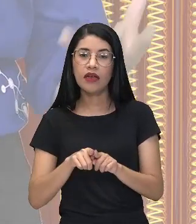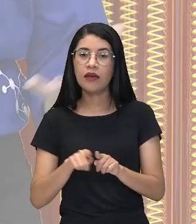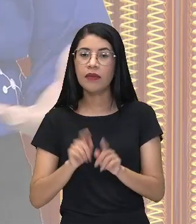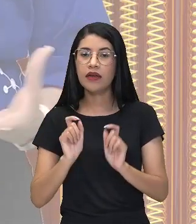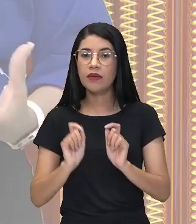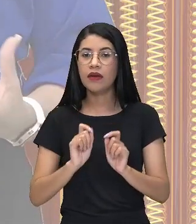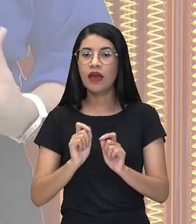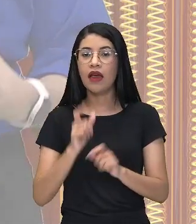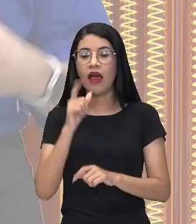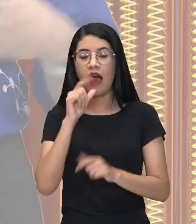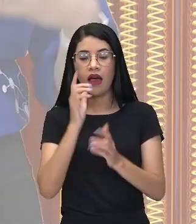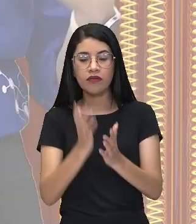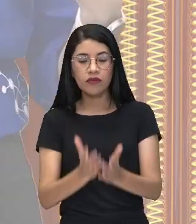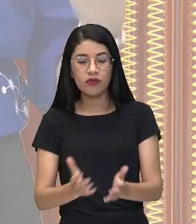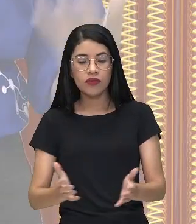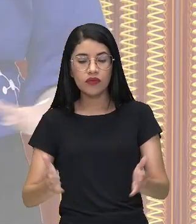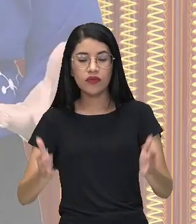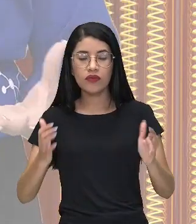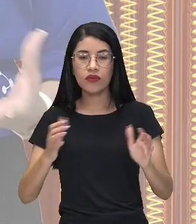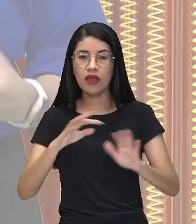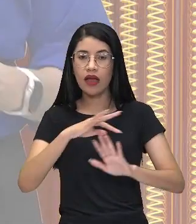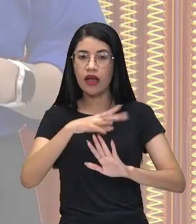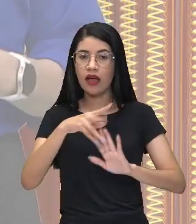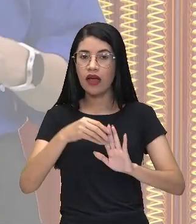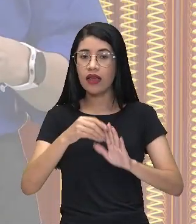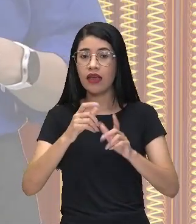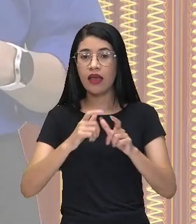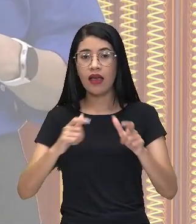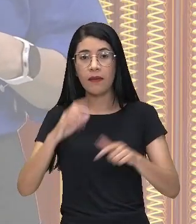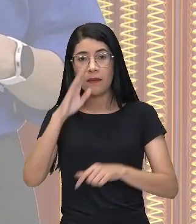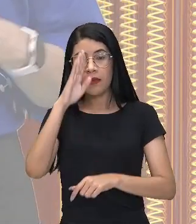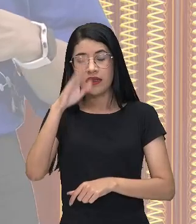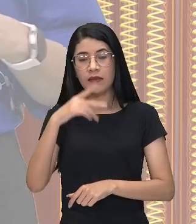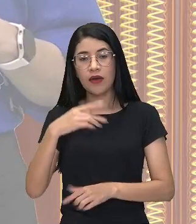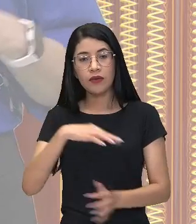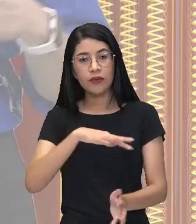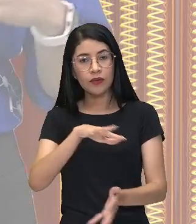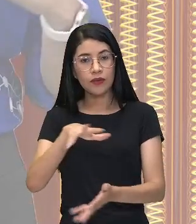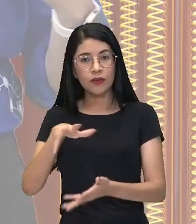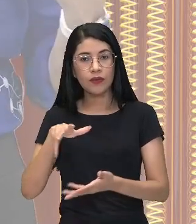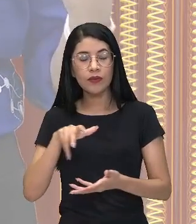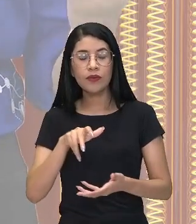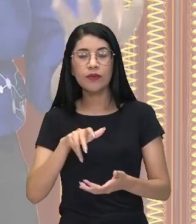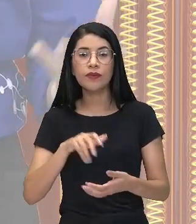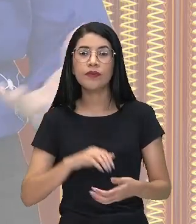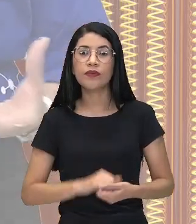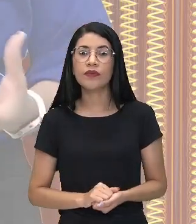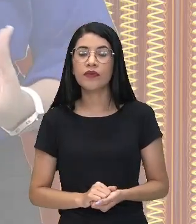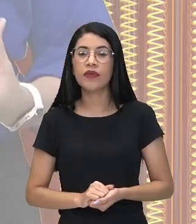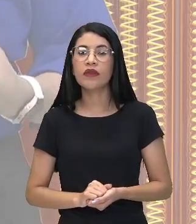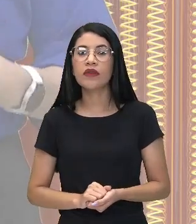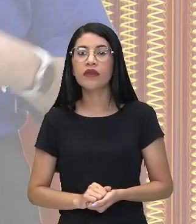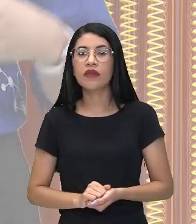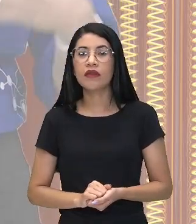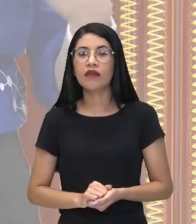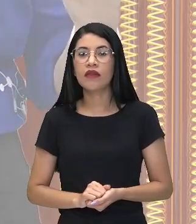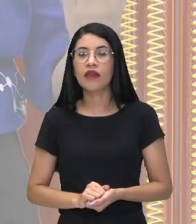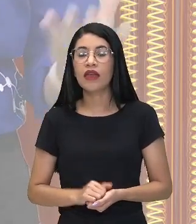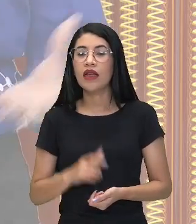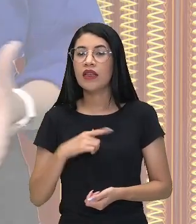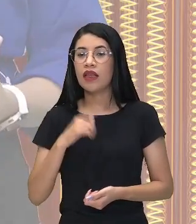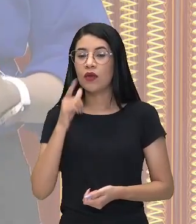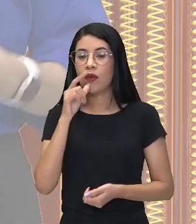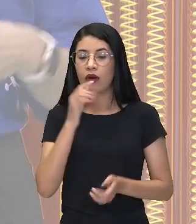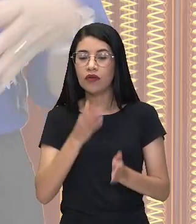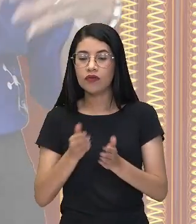nossa bacia amazônica, a maior bacia hidrográfica do mundo, né, onde nós temos aí o maior rio do mundo, o